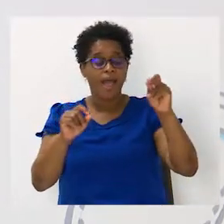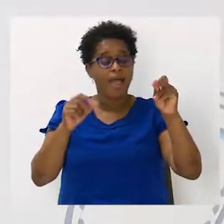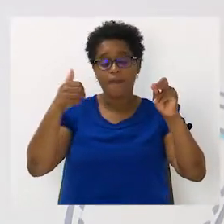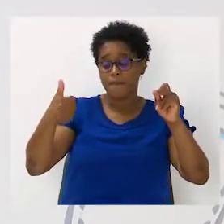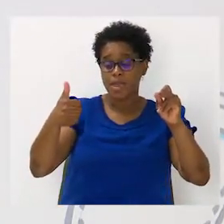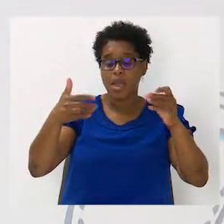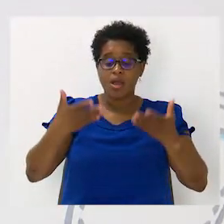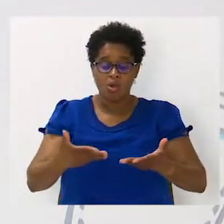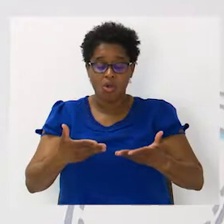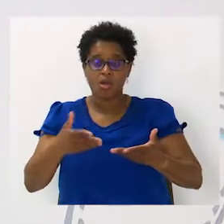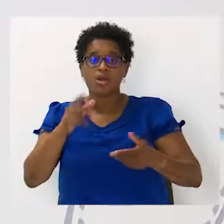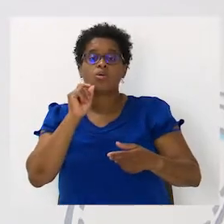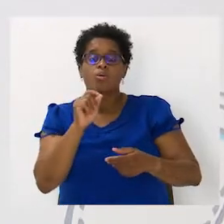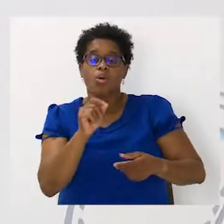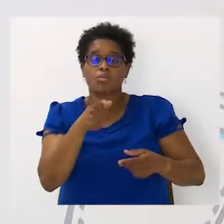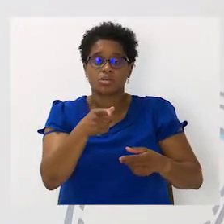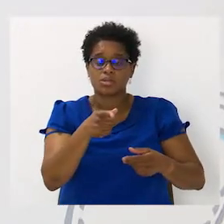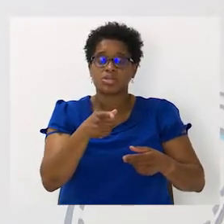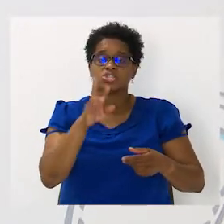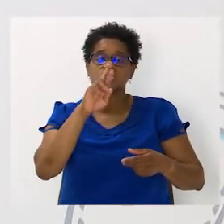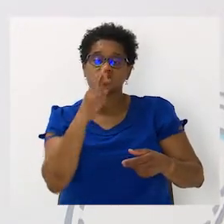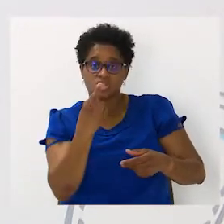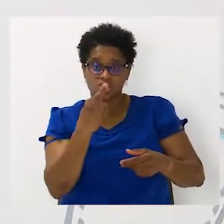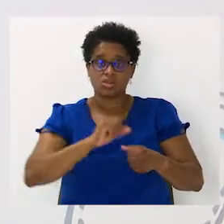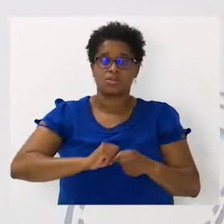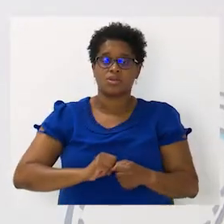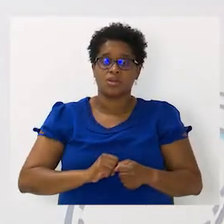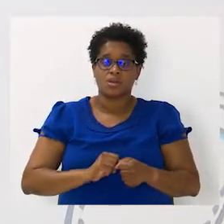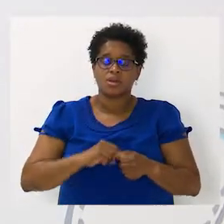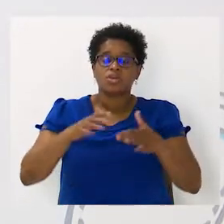AB, agora, damos o nome de X.